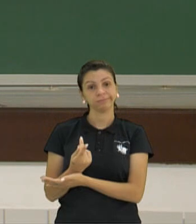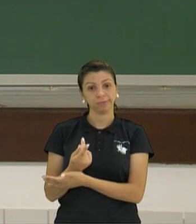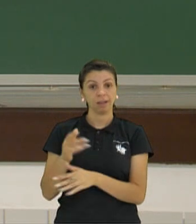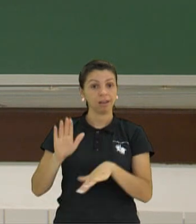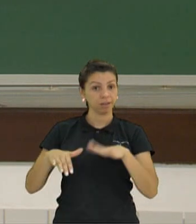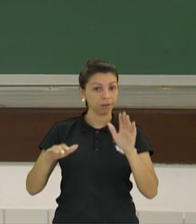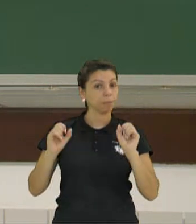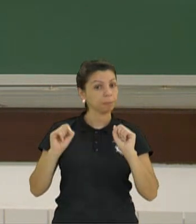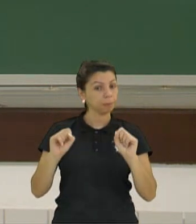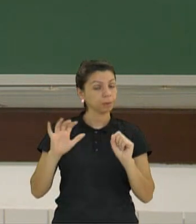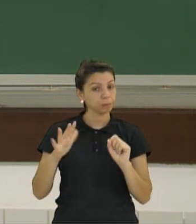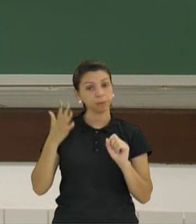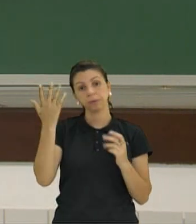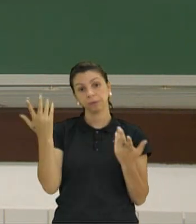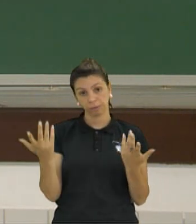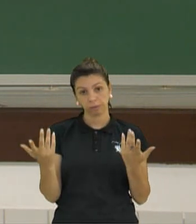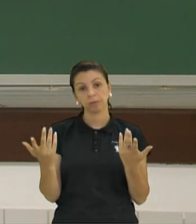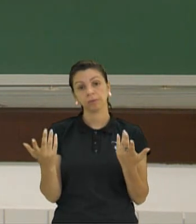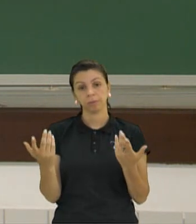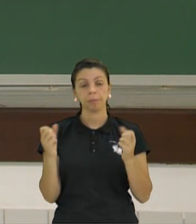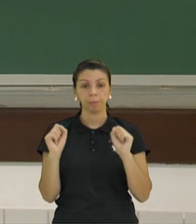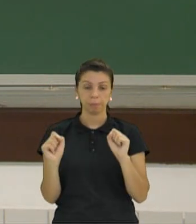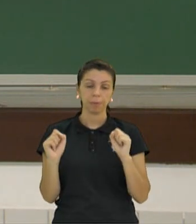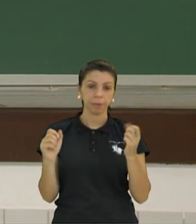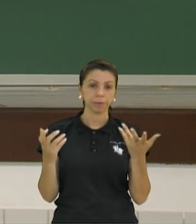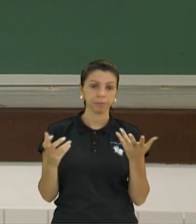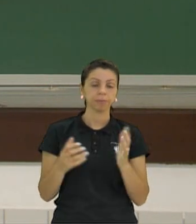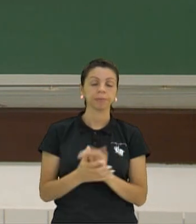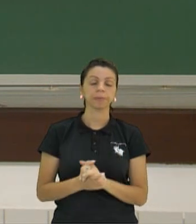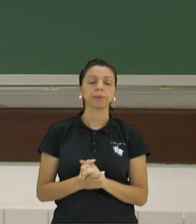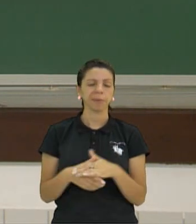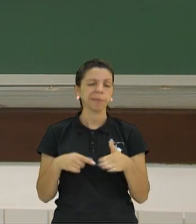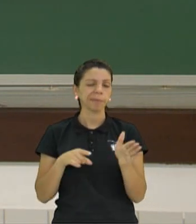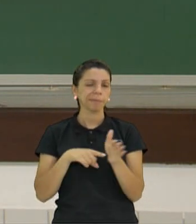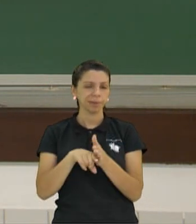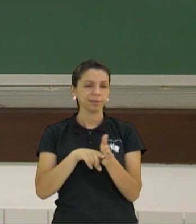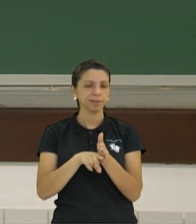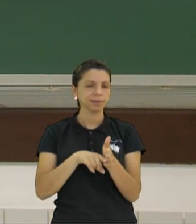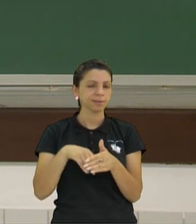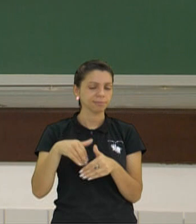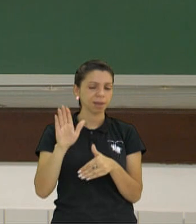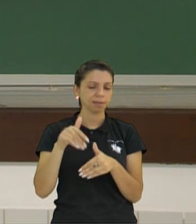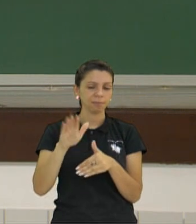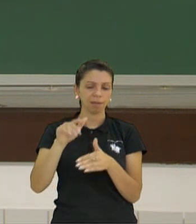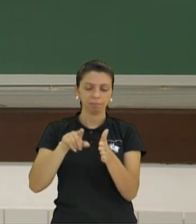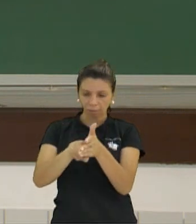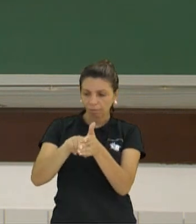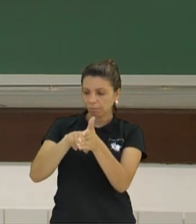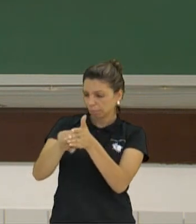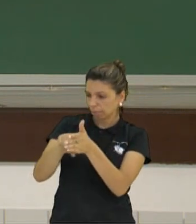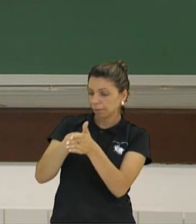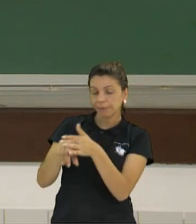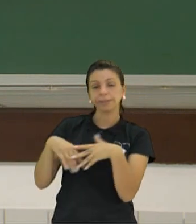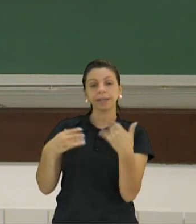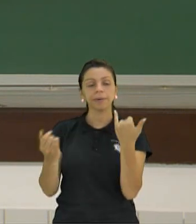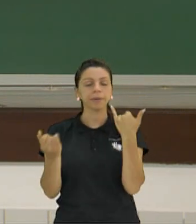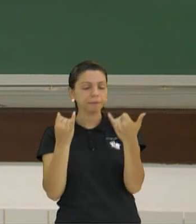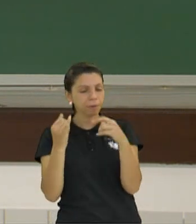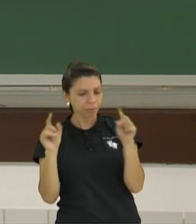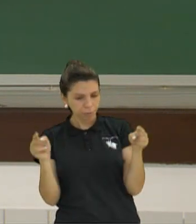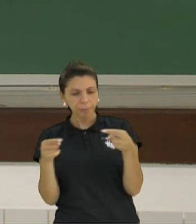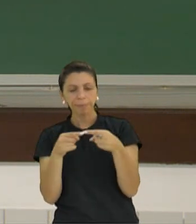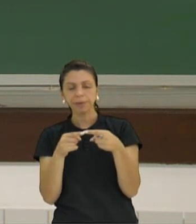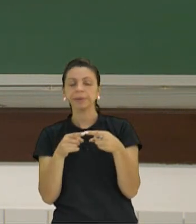vezes pode acontecer, né, pessoal? Pode acontecer sim. Então, pesquise mais de uma fonte. Aí você vai conferir, essa informação